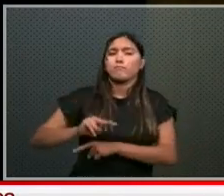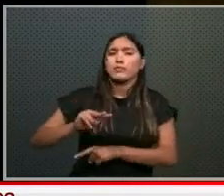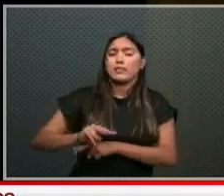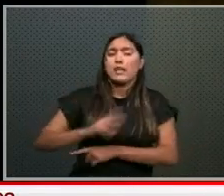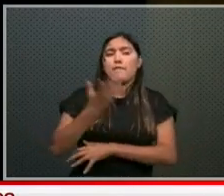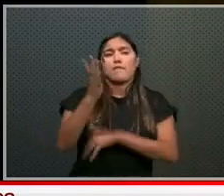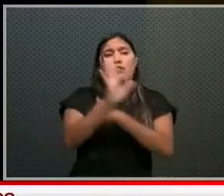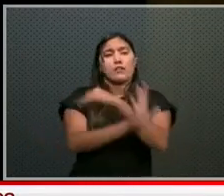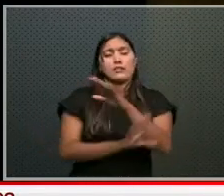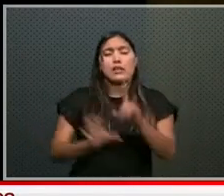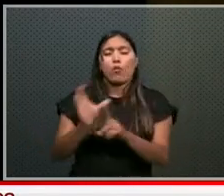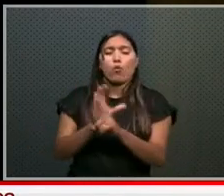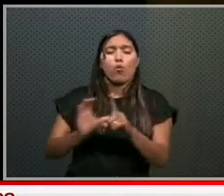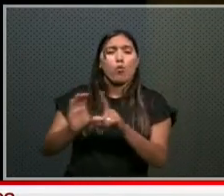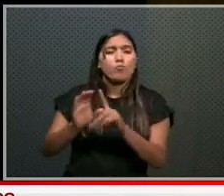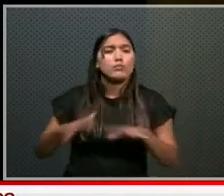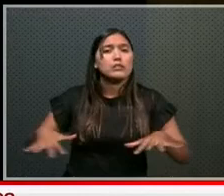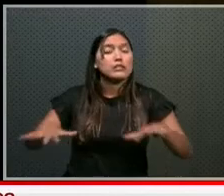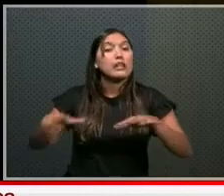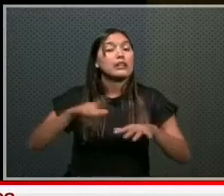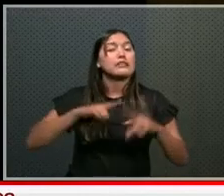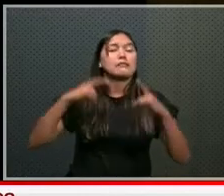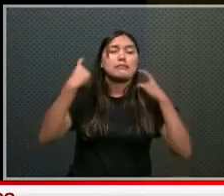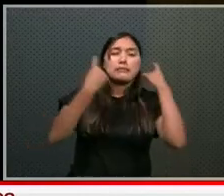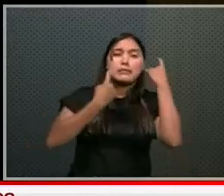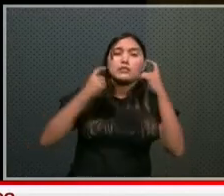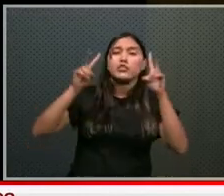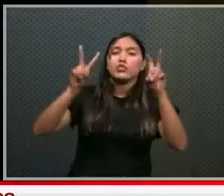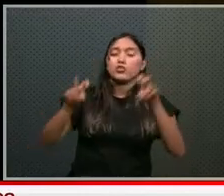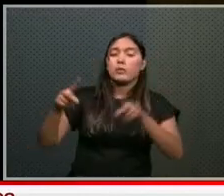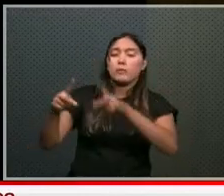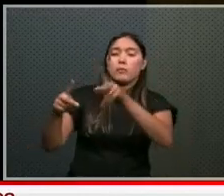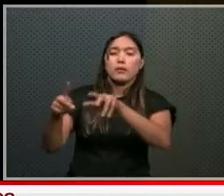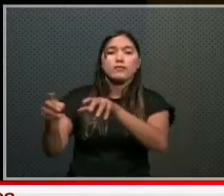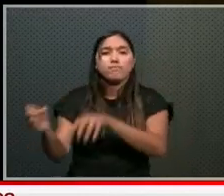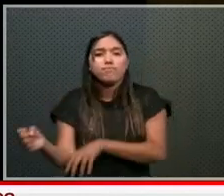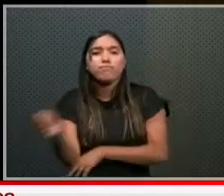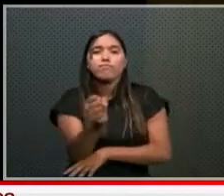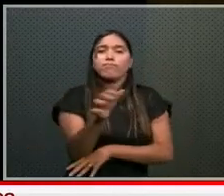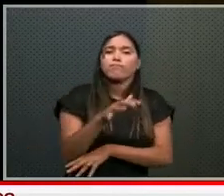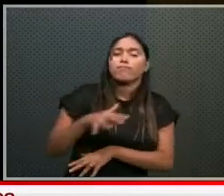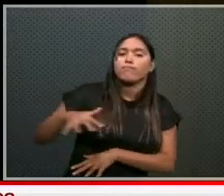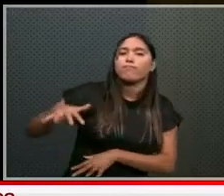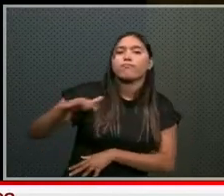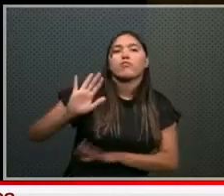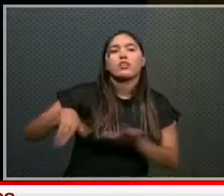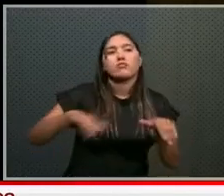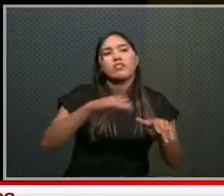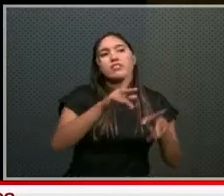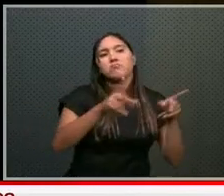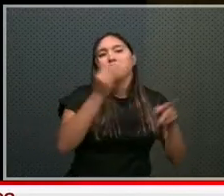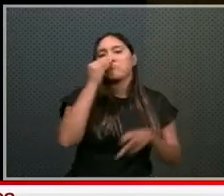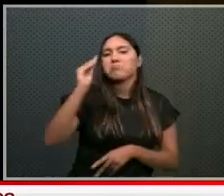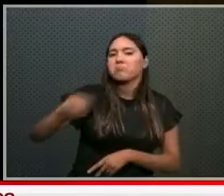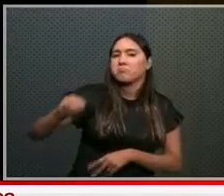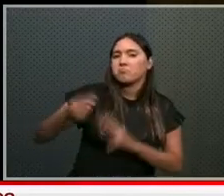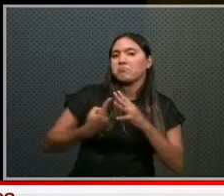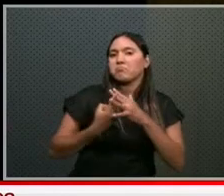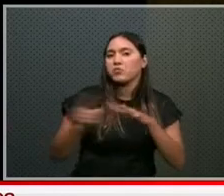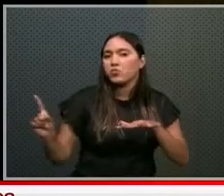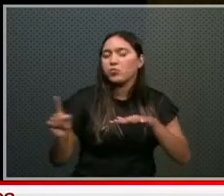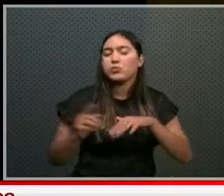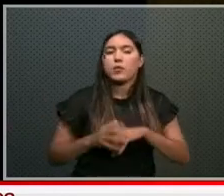com a preocupação da inclusão de nossas populações tantas vezes esquecidas e excluídas